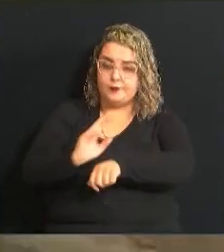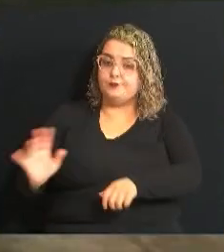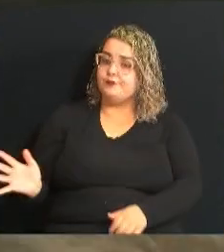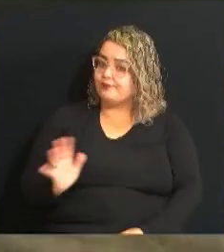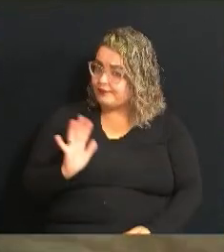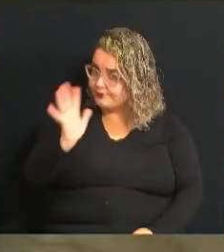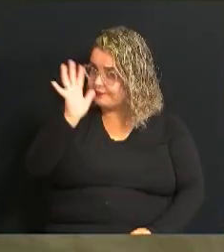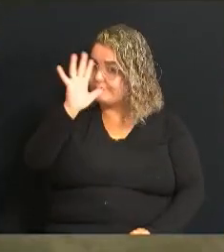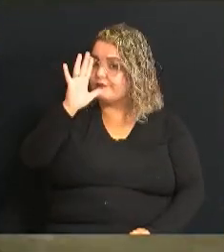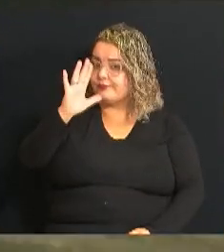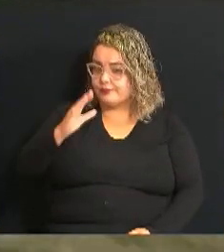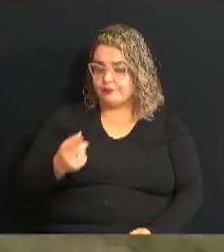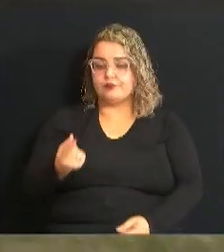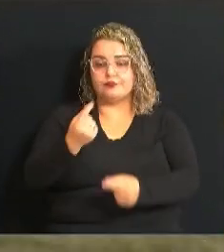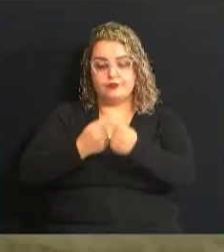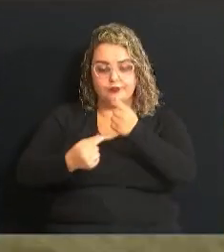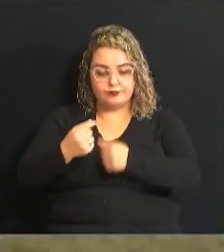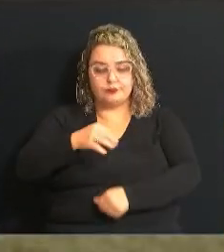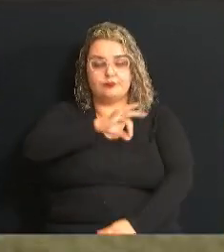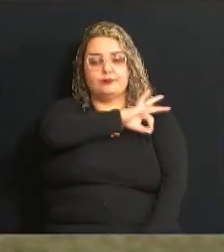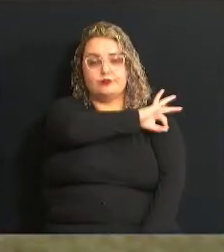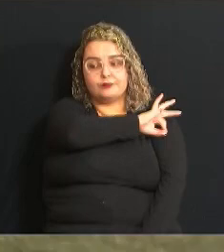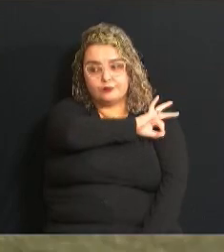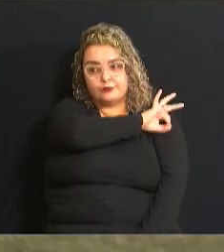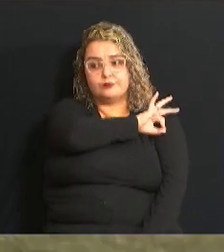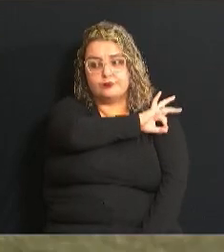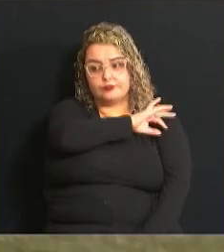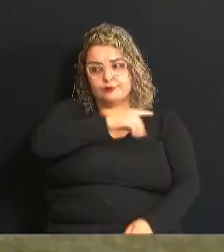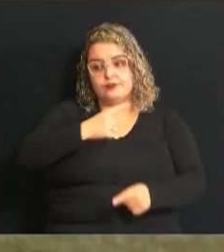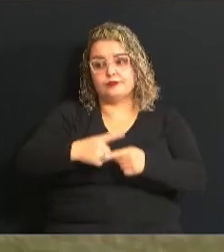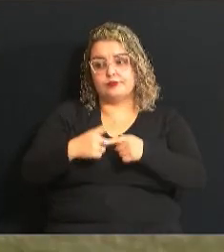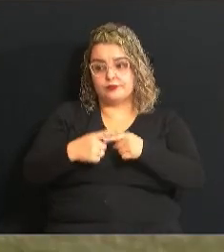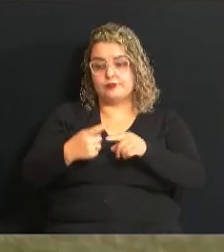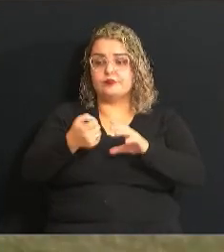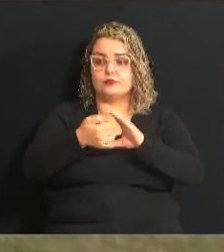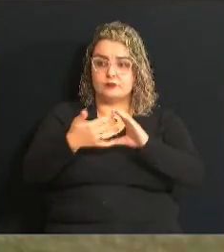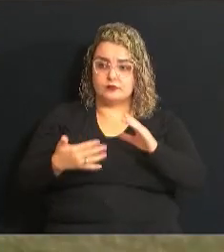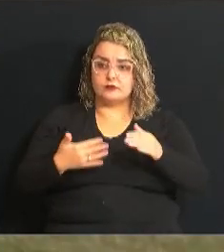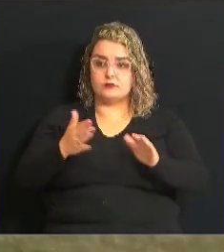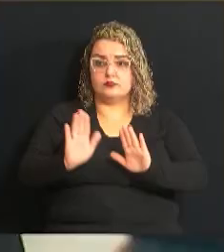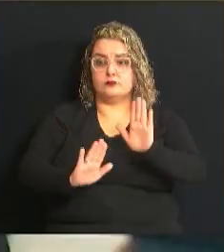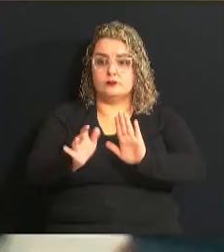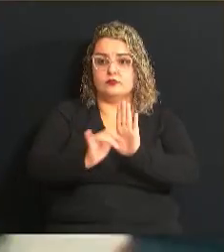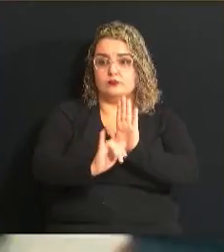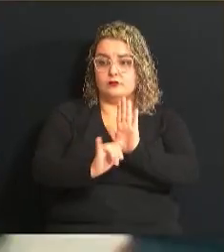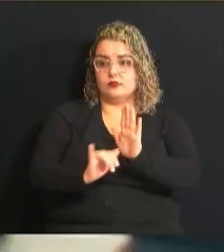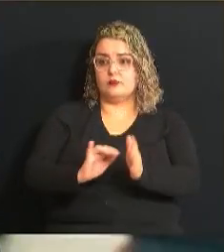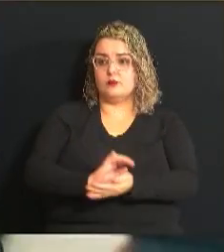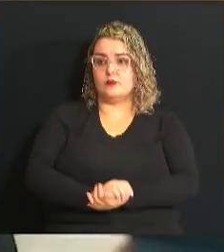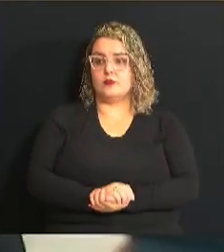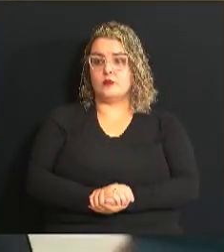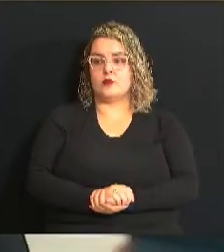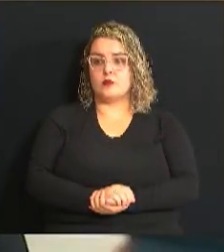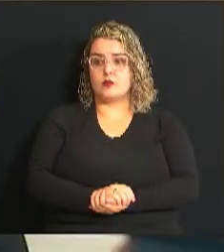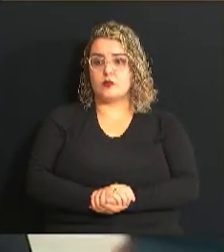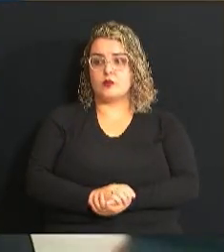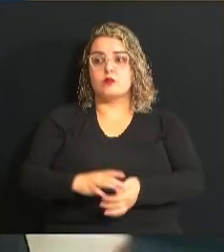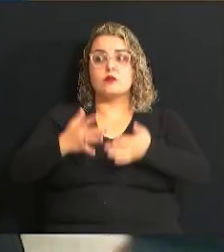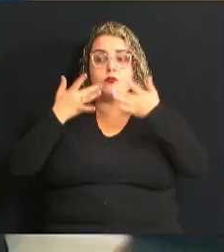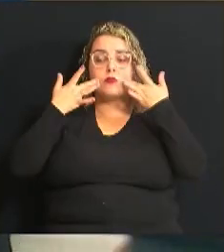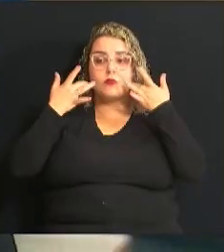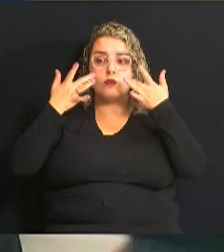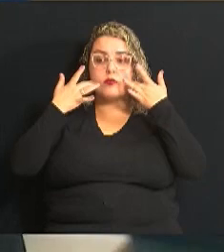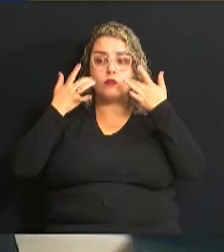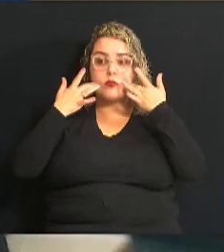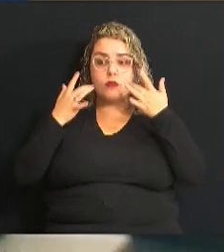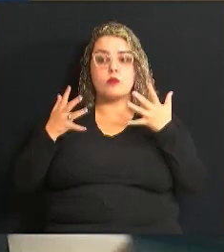para os cofres públicos por conta das características do processo licitatório. Os teatros, assim como